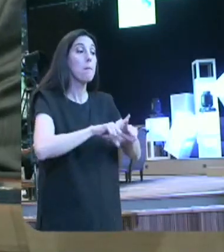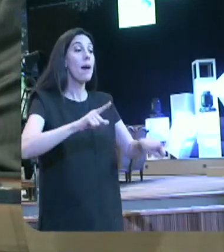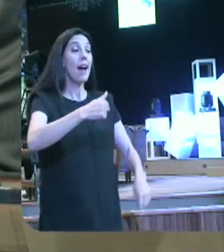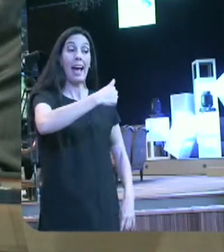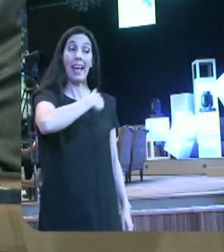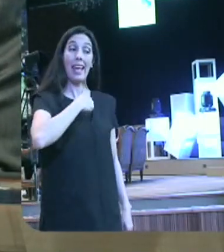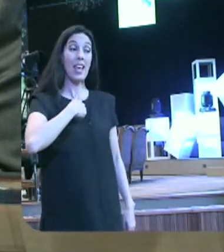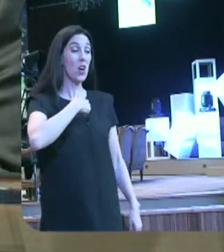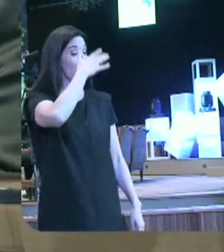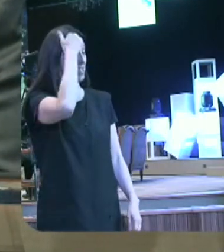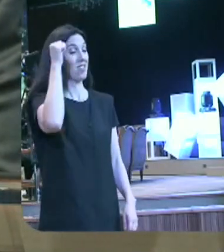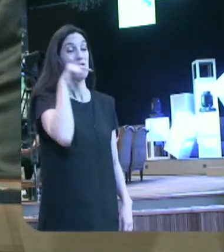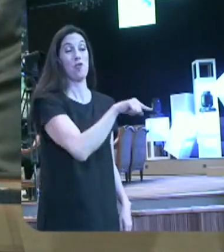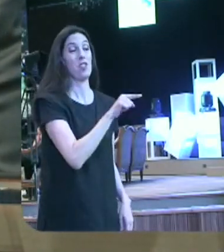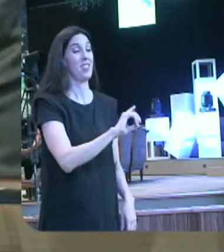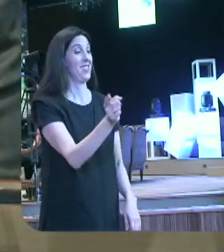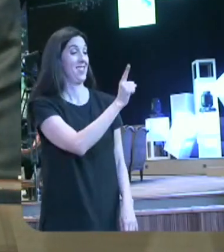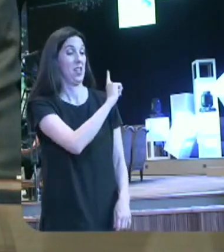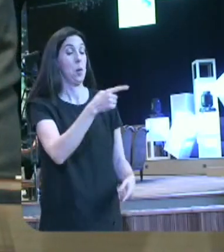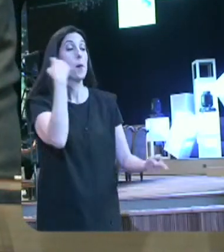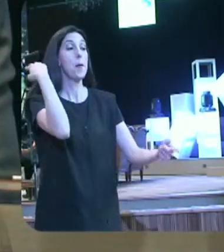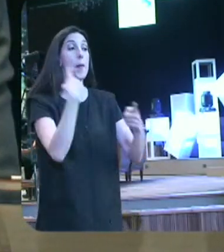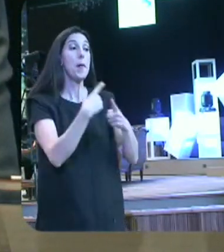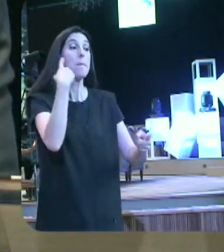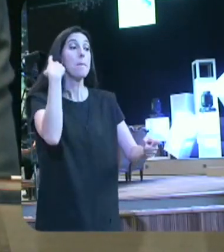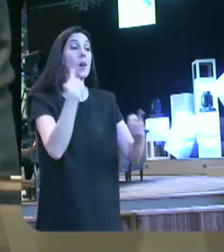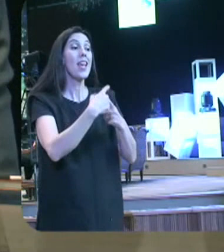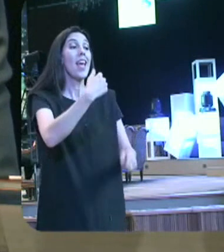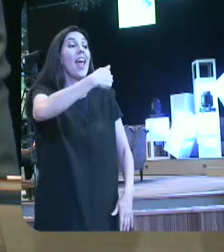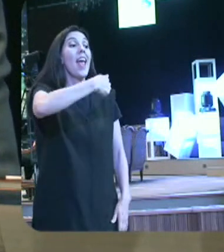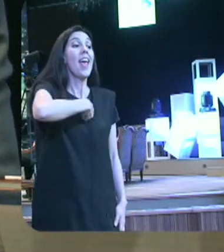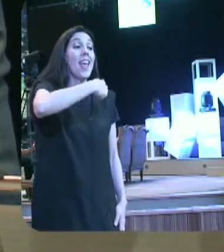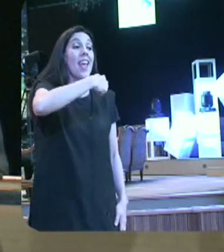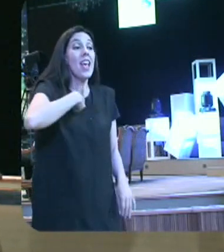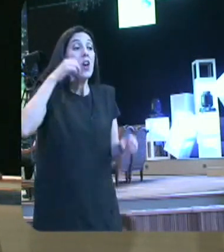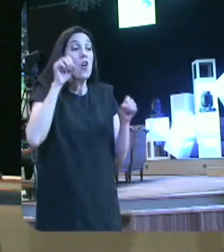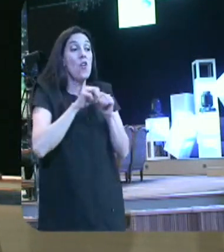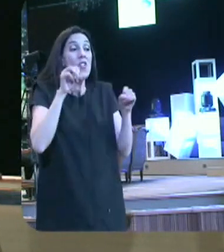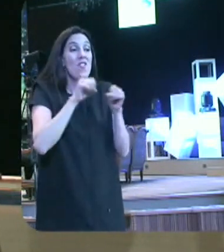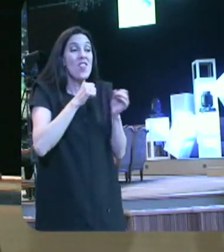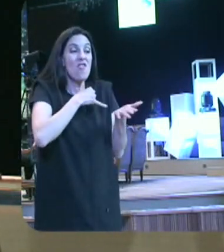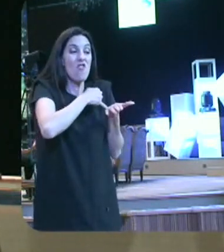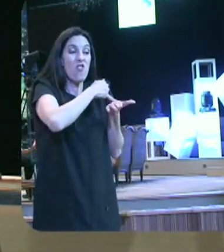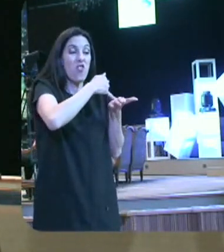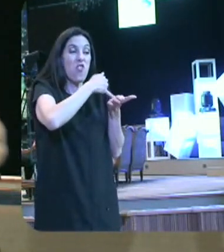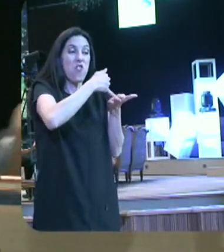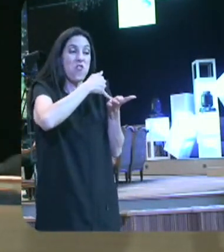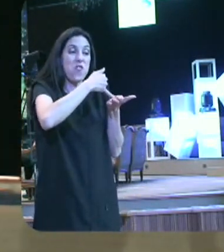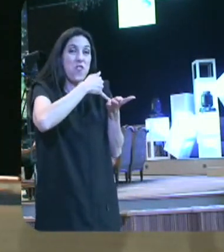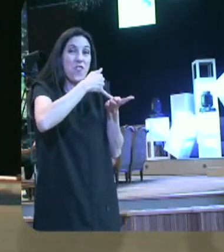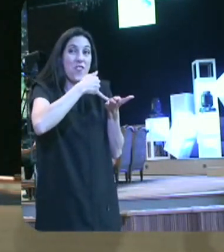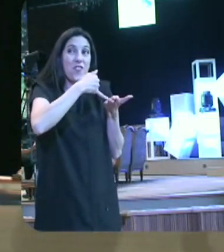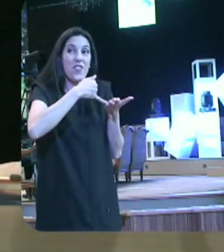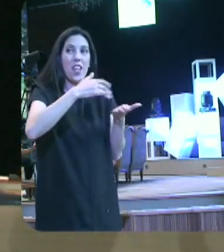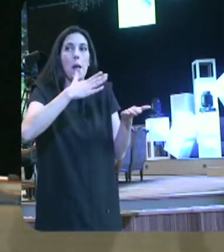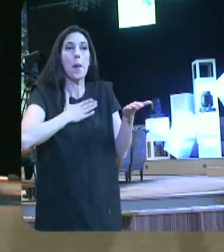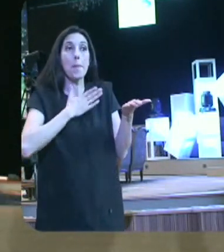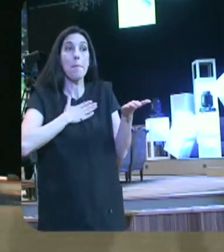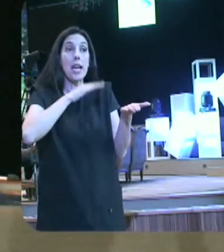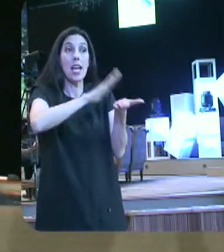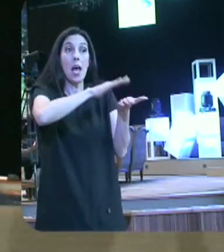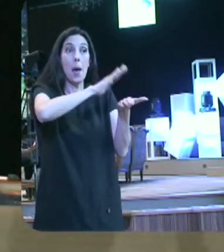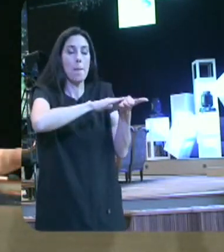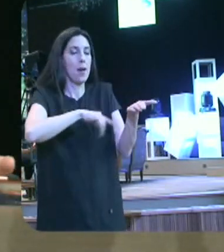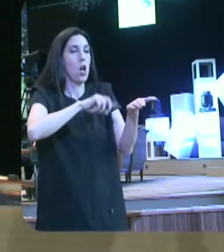você, pois decidi tatuar de forma irreversível